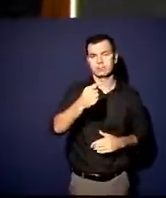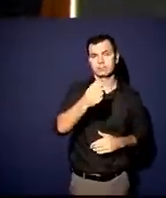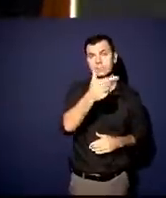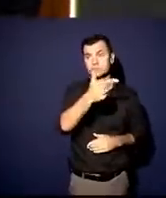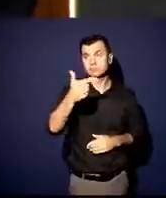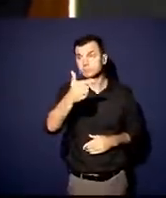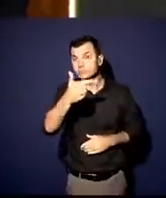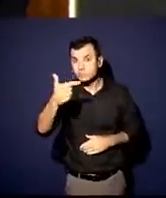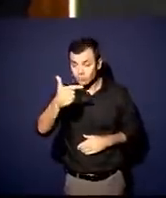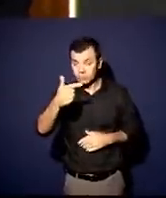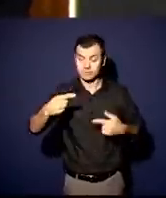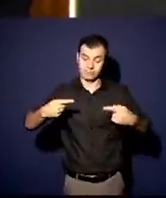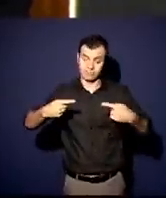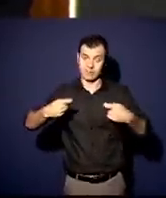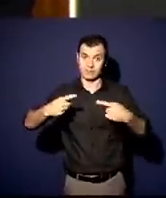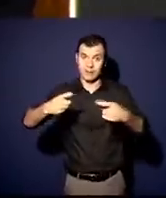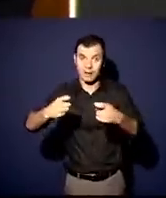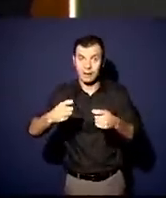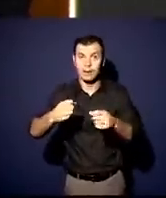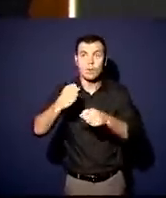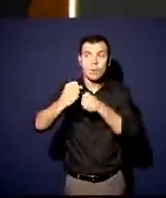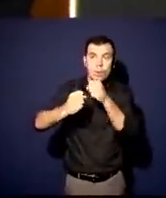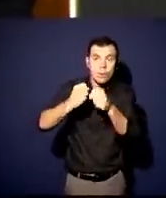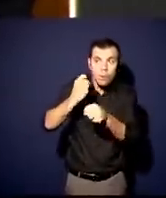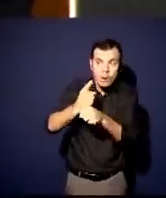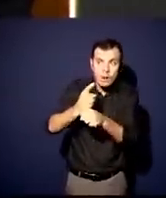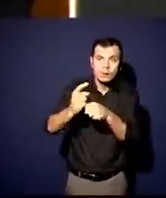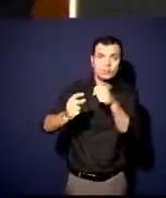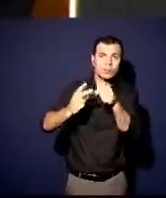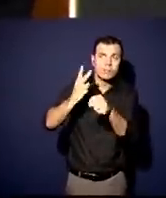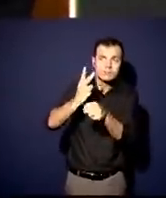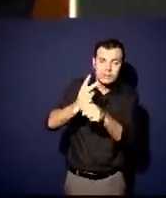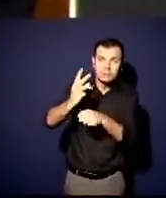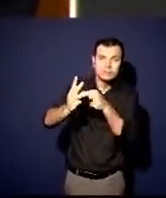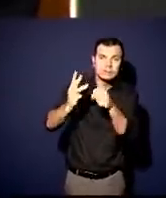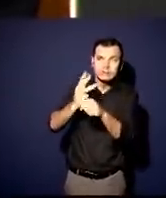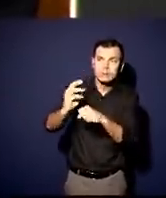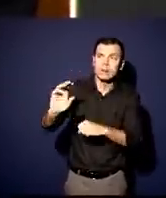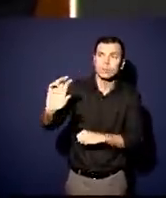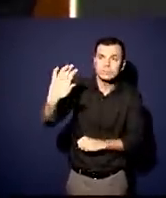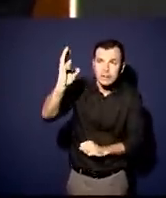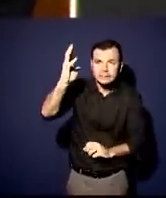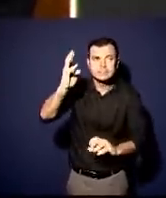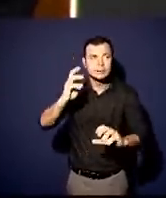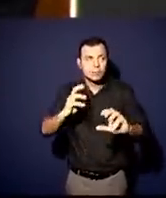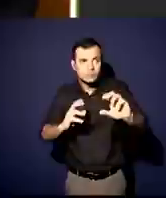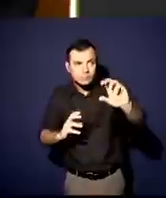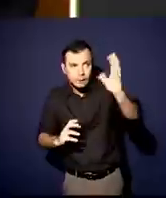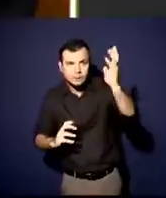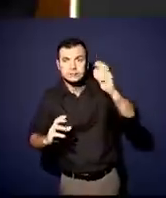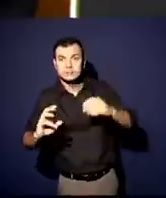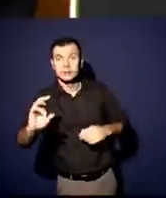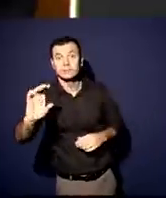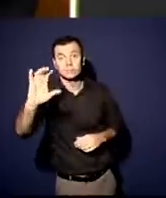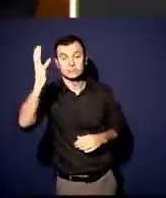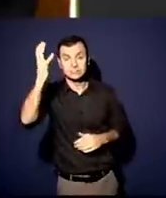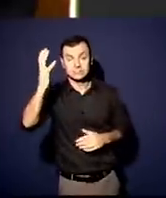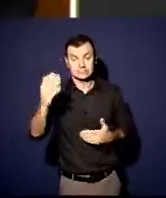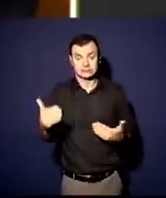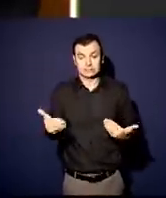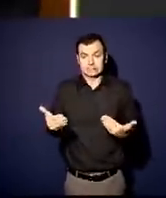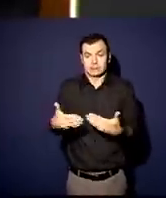Swans, mas 3 em 3 anos consecutivos. Isso deixou marcas, né, muito fortes e